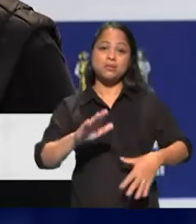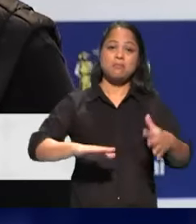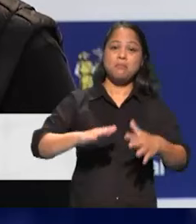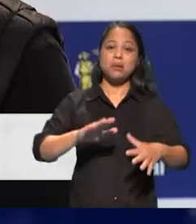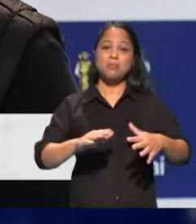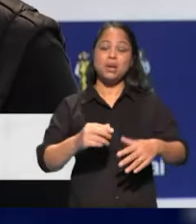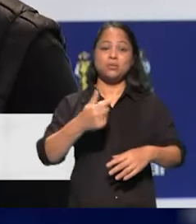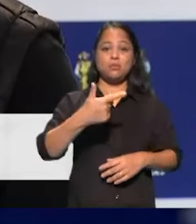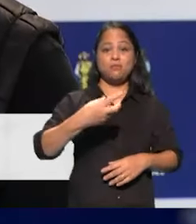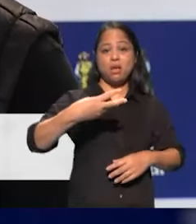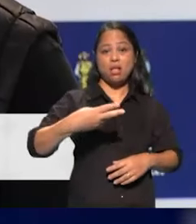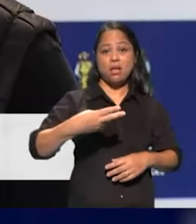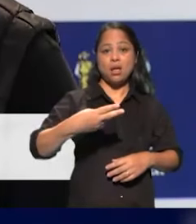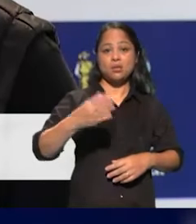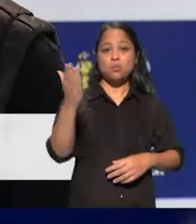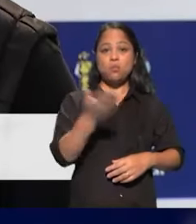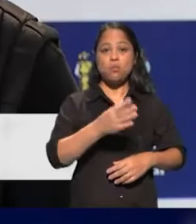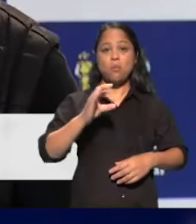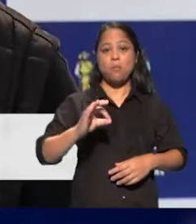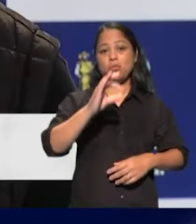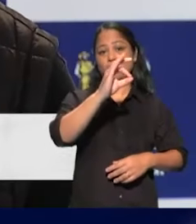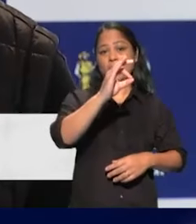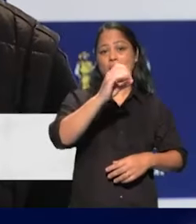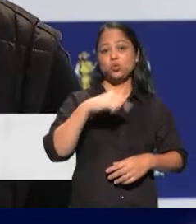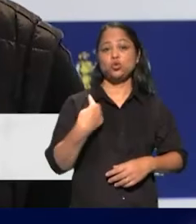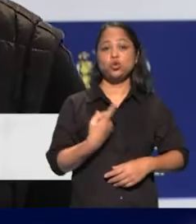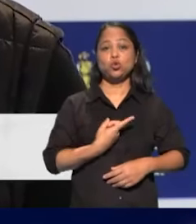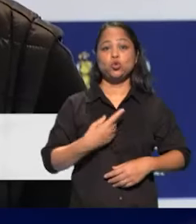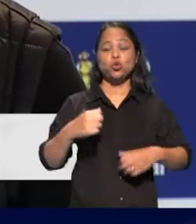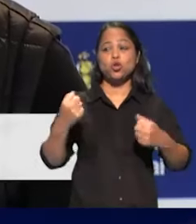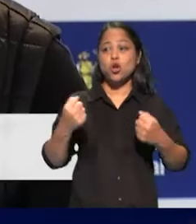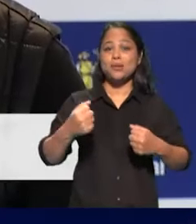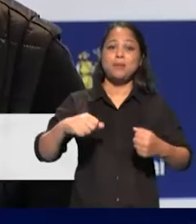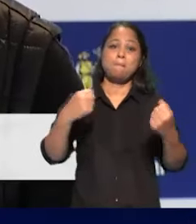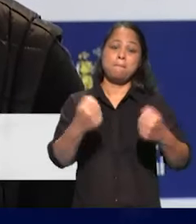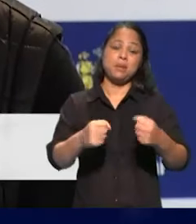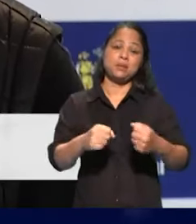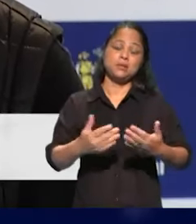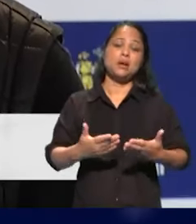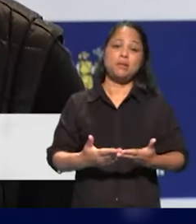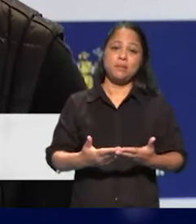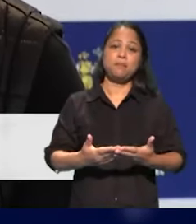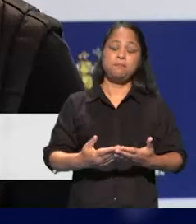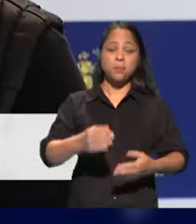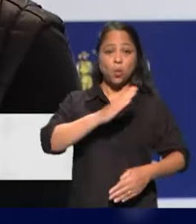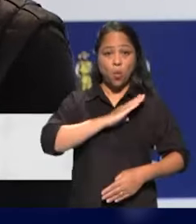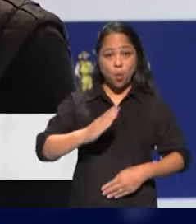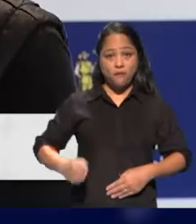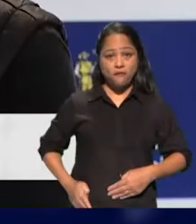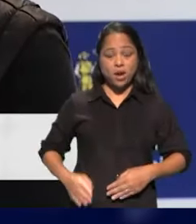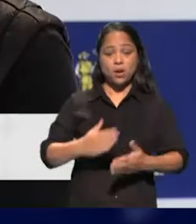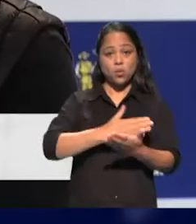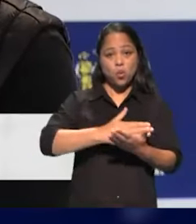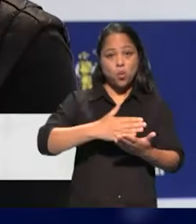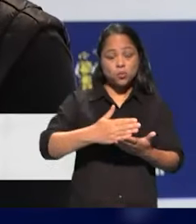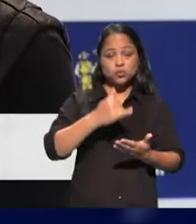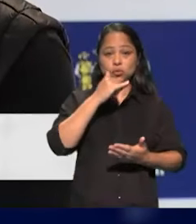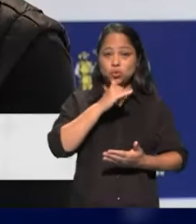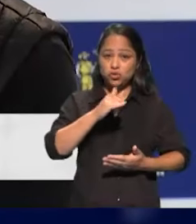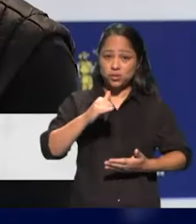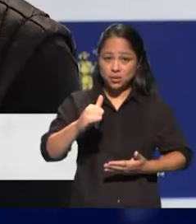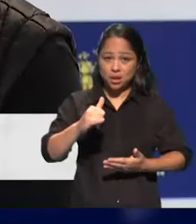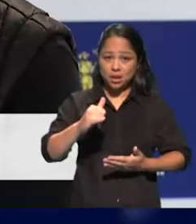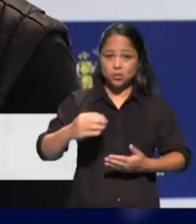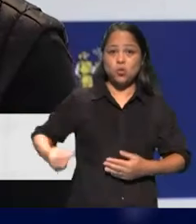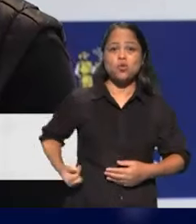por cento da média daquilo que a gente teria que recompor governo federal começou a conversa dizendo que recompor na totalidade